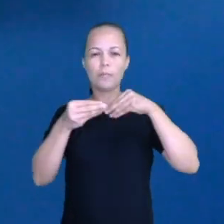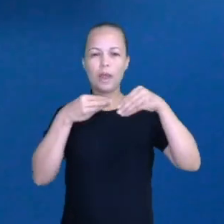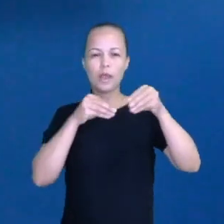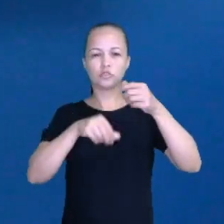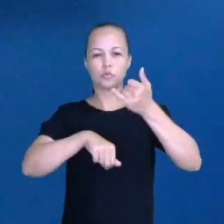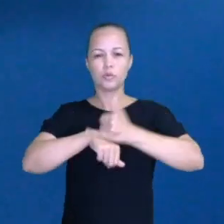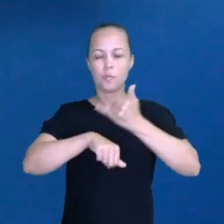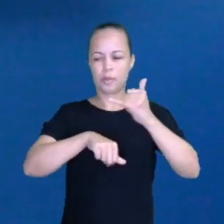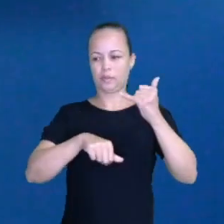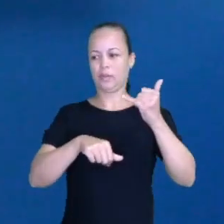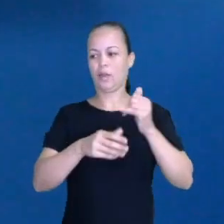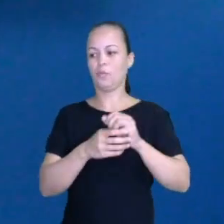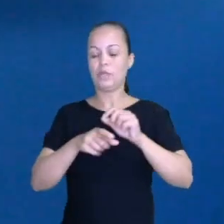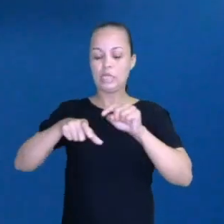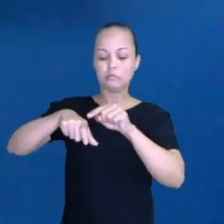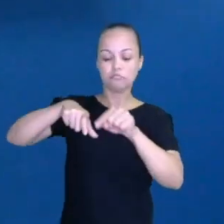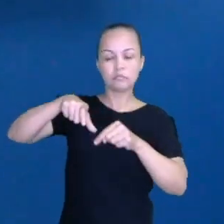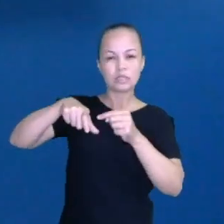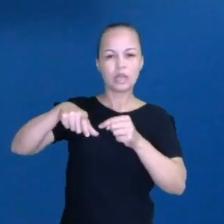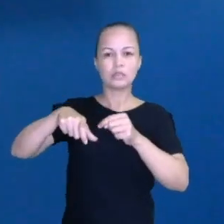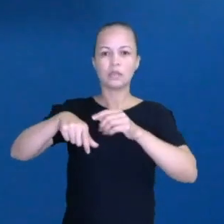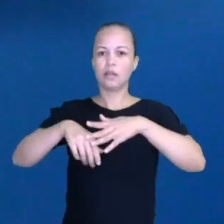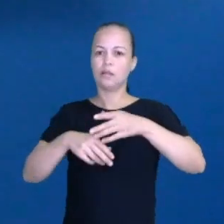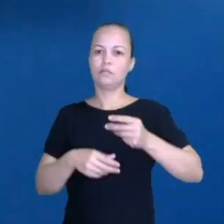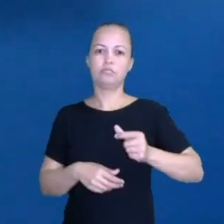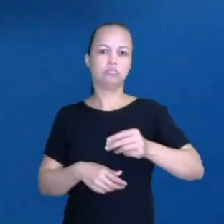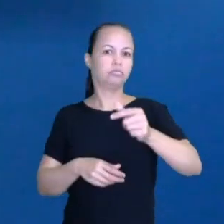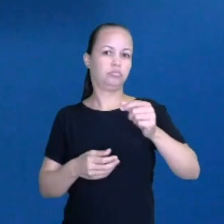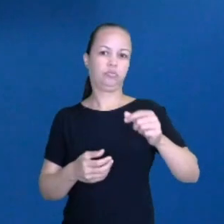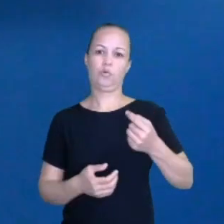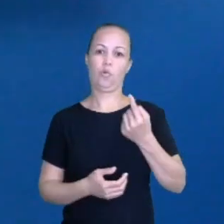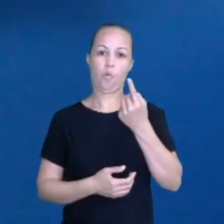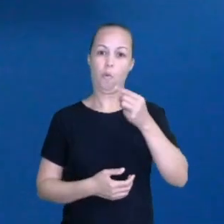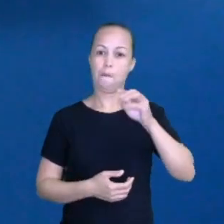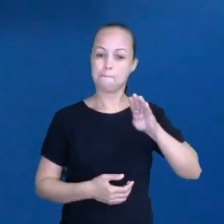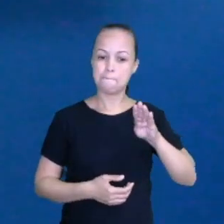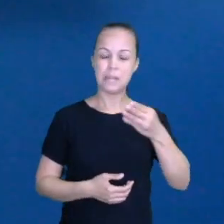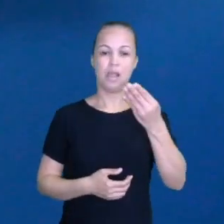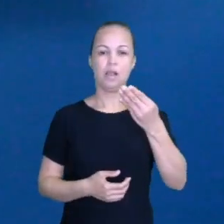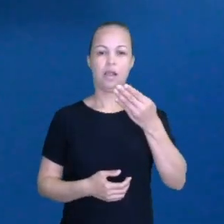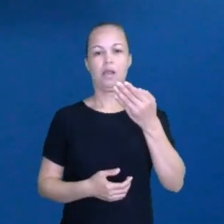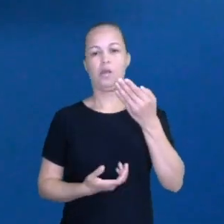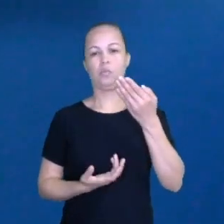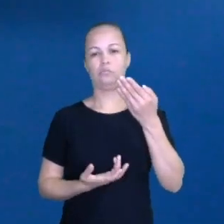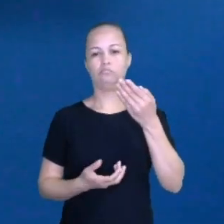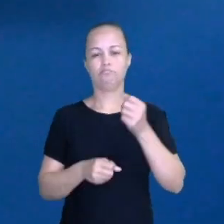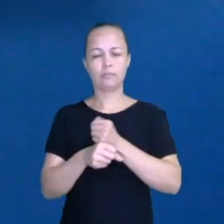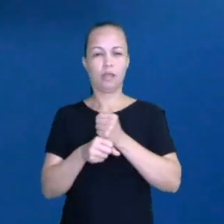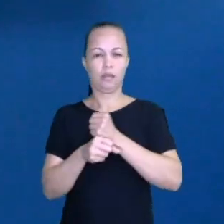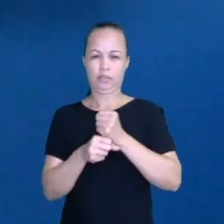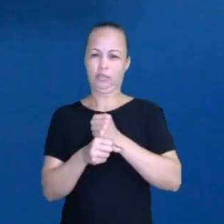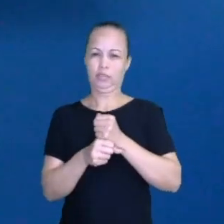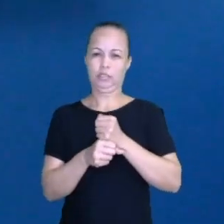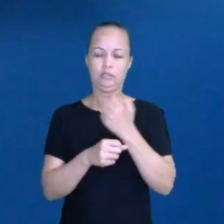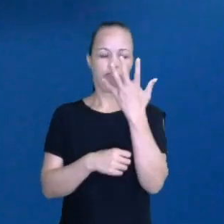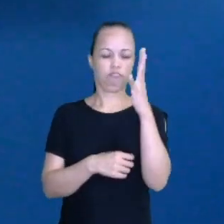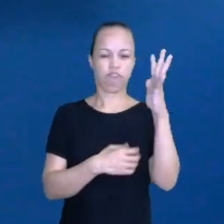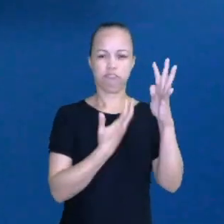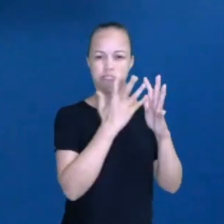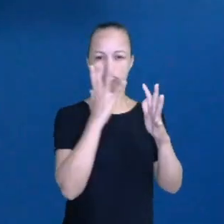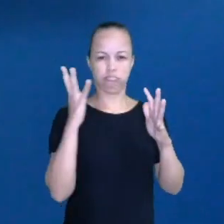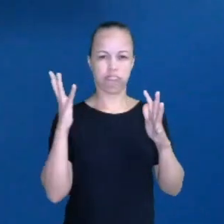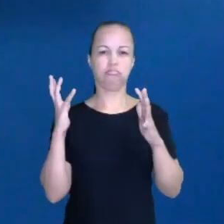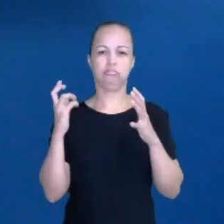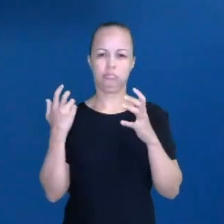por muito tempo. No caso do vidro, até por 1 milhão de anos o lixo ali. Isso prejudica o meio ambiente, isso